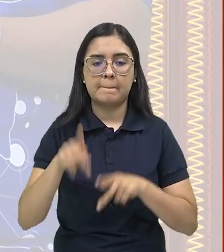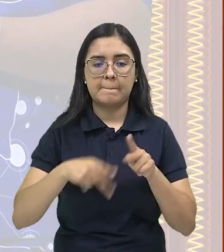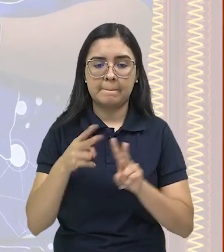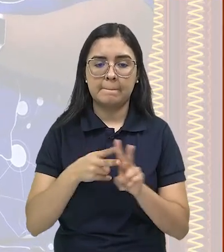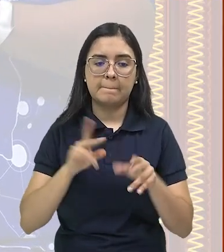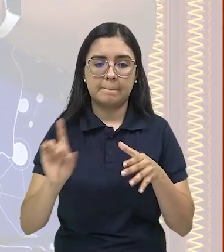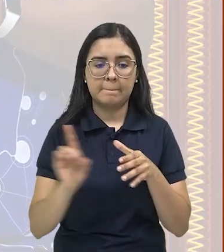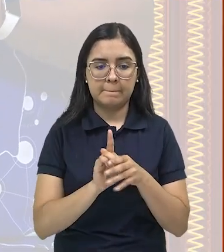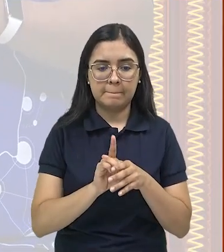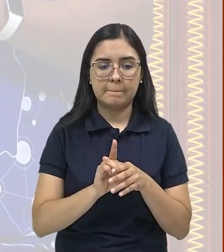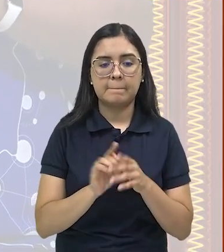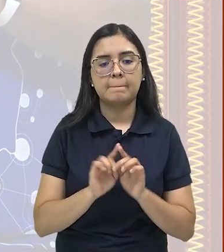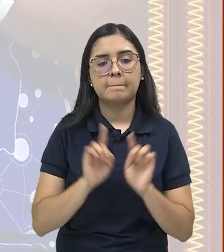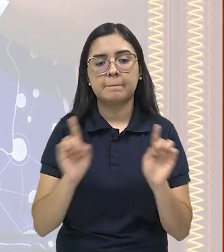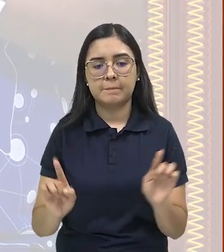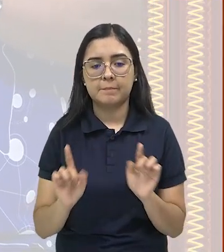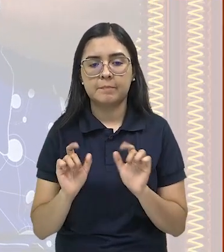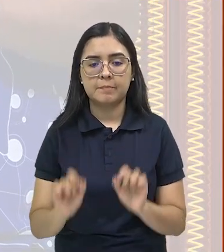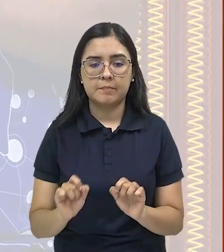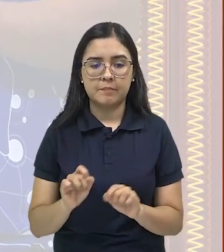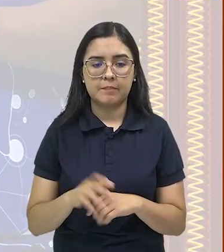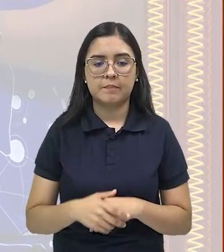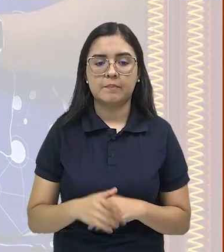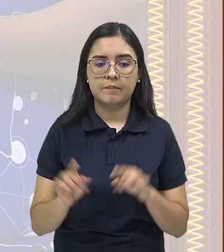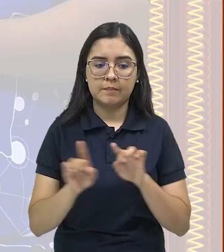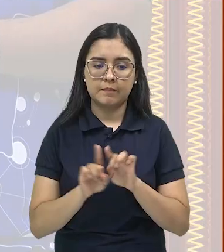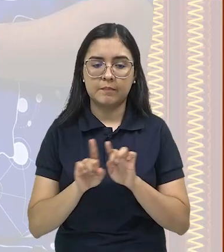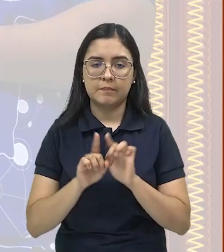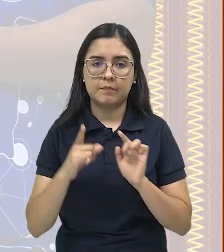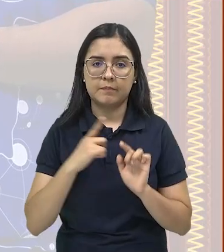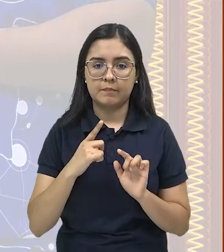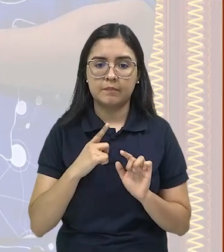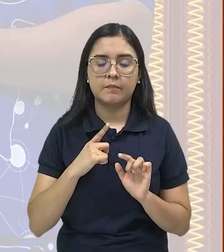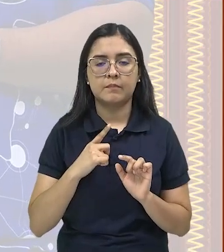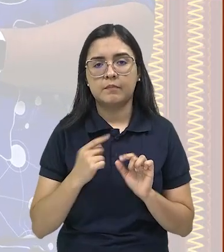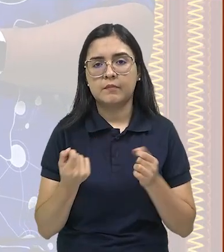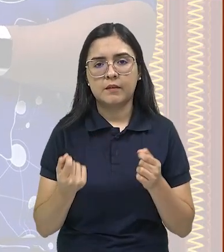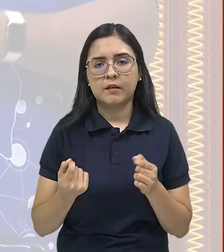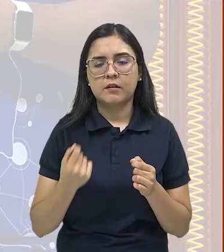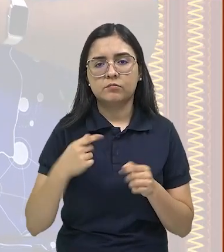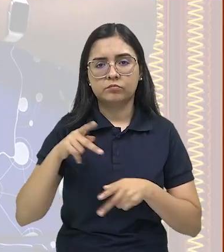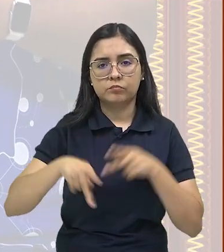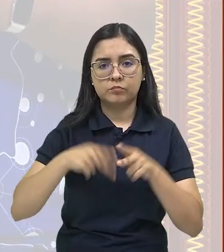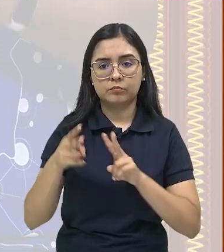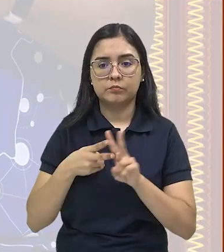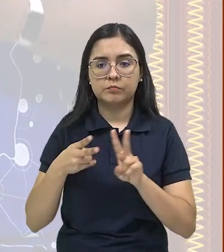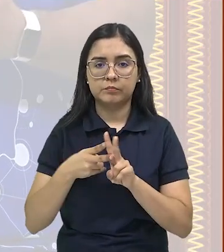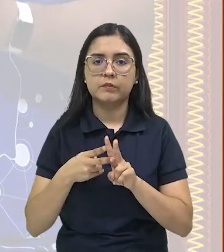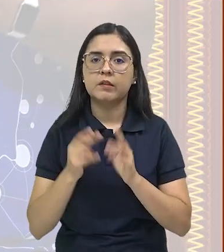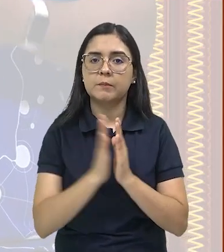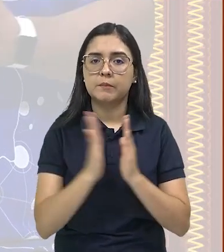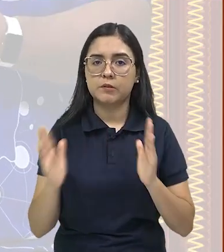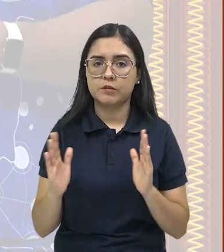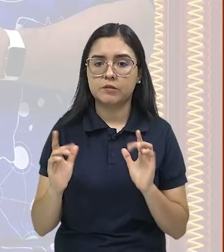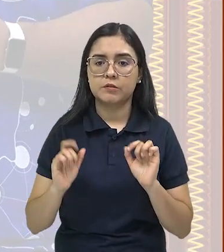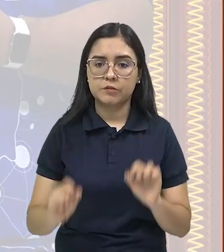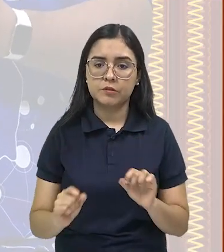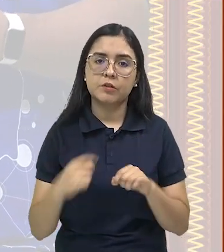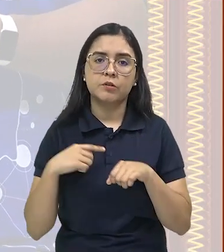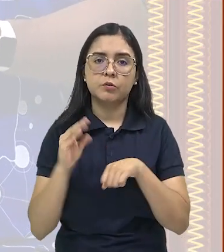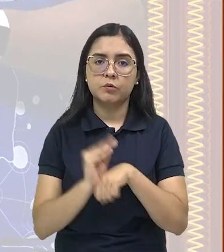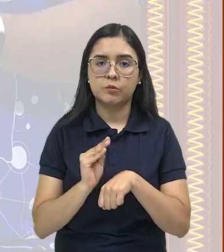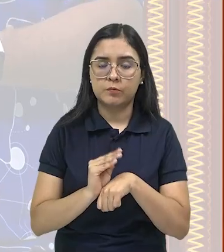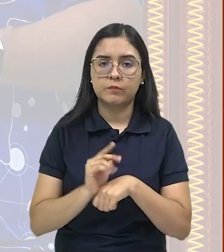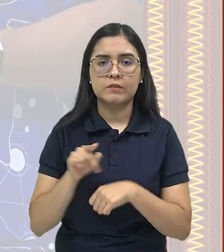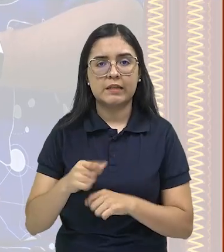sociedade nacional, mas o fizeram de forma paternalista e coercitiva, ou seja, justamente aquele processo de tutelamento.